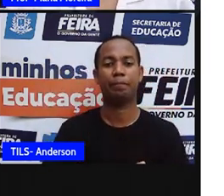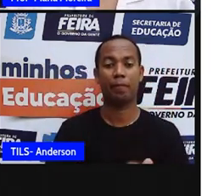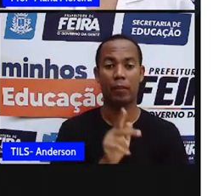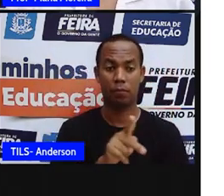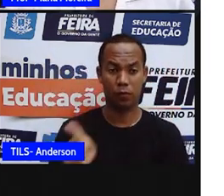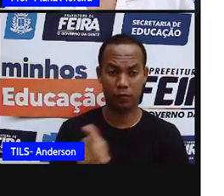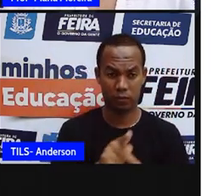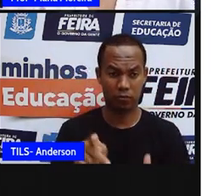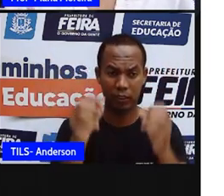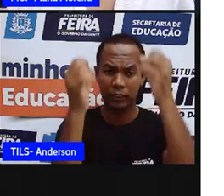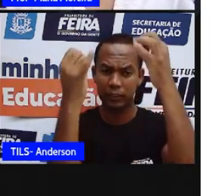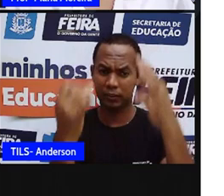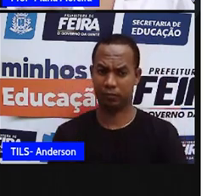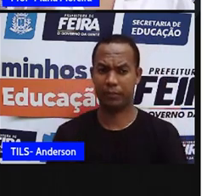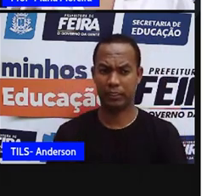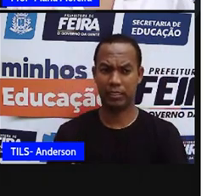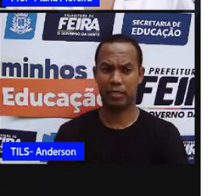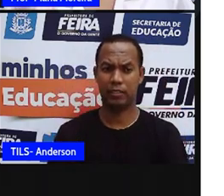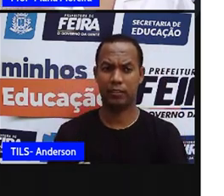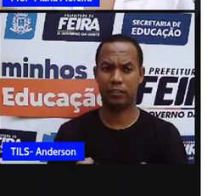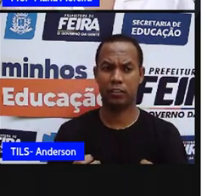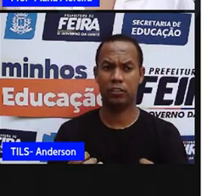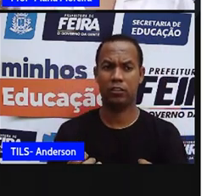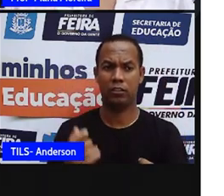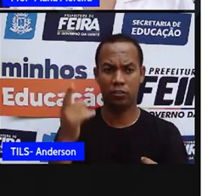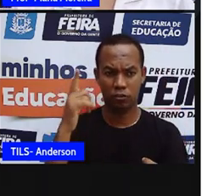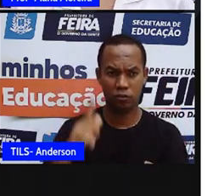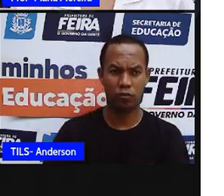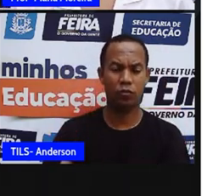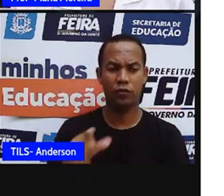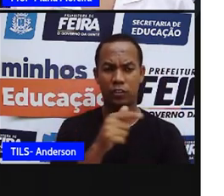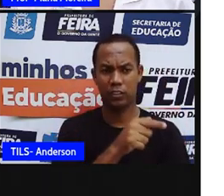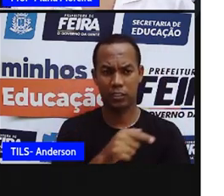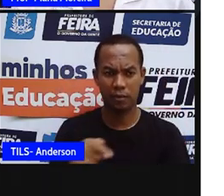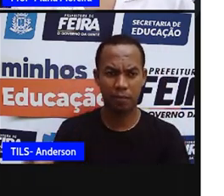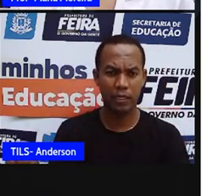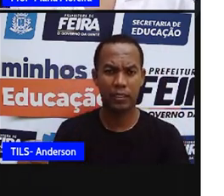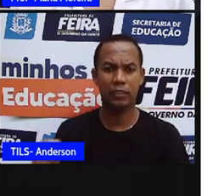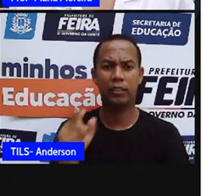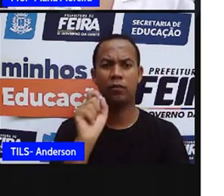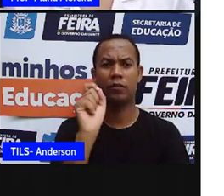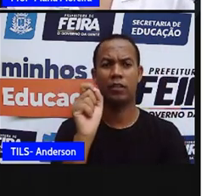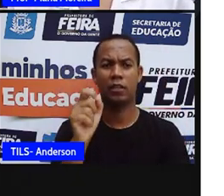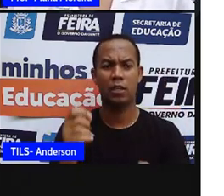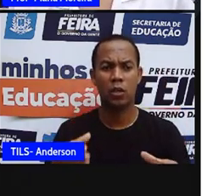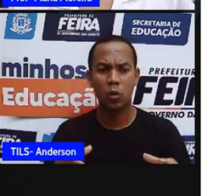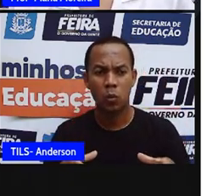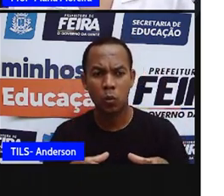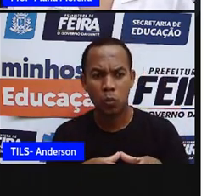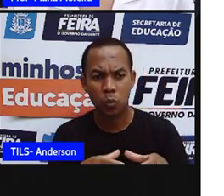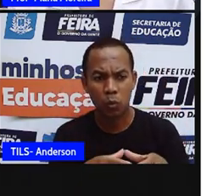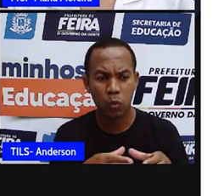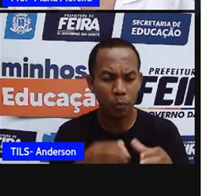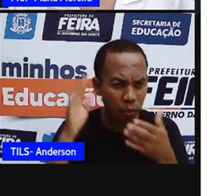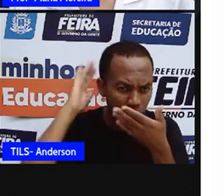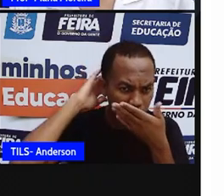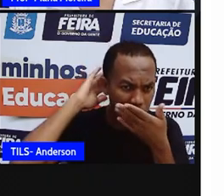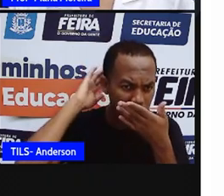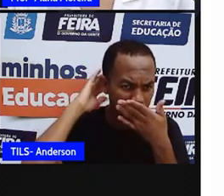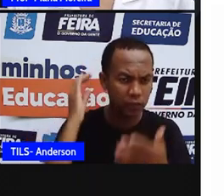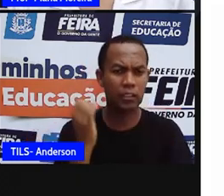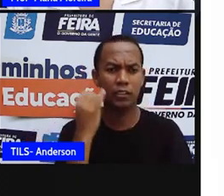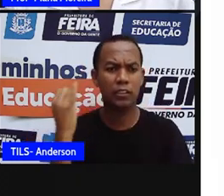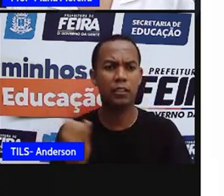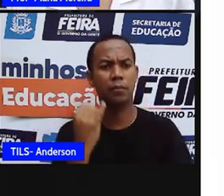uma coisa, que estamos aqui durante a semana inteira falando sobre quem? Os povos indígenas. E que é